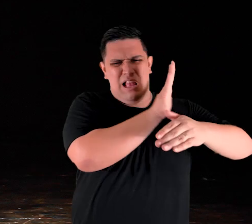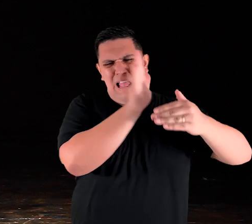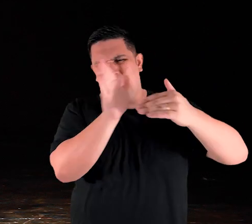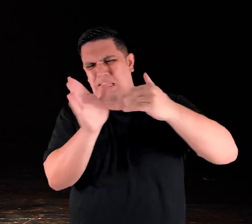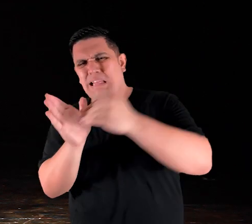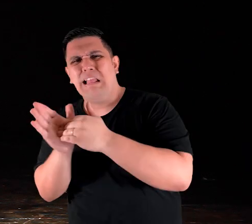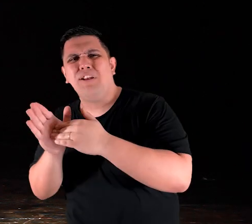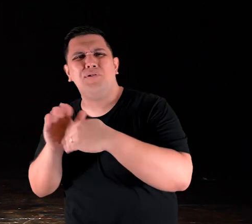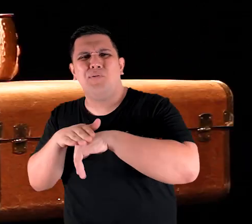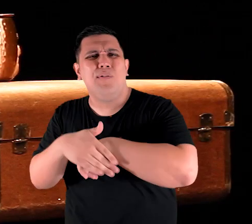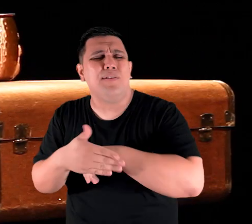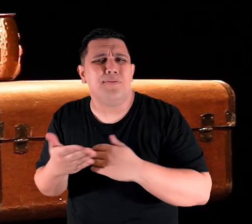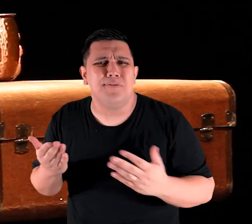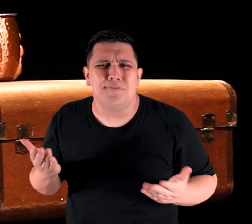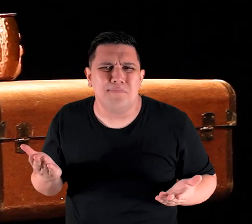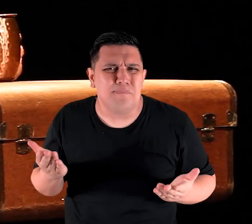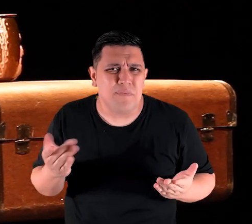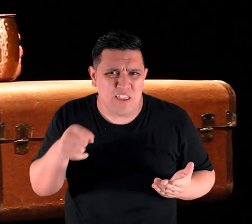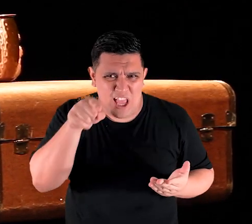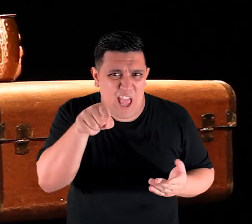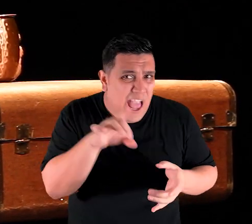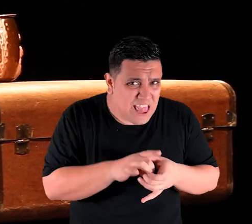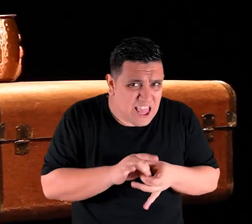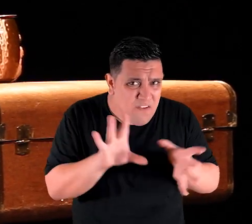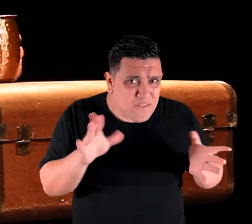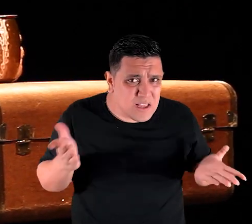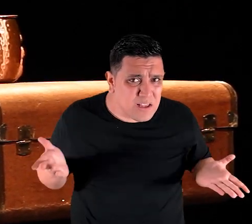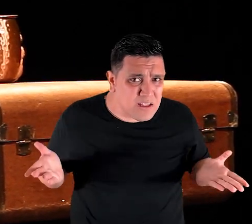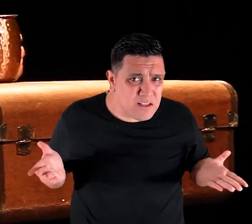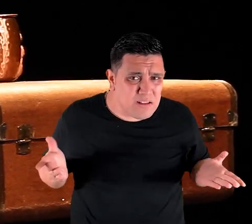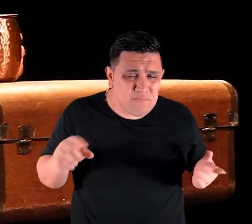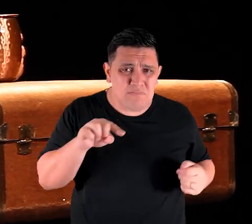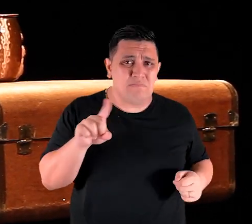anoitecer, tem liberdade?